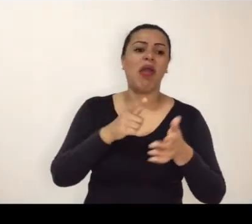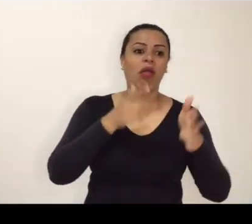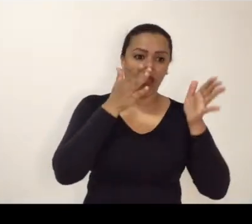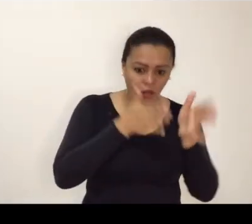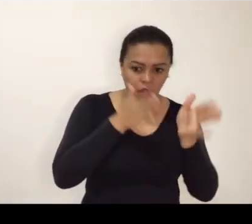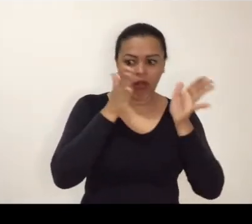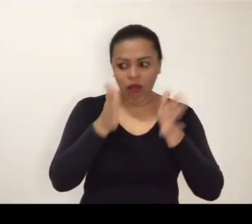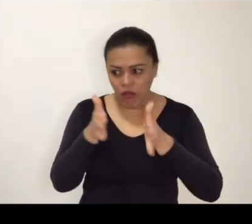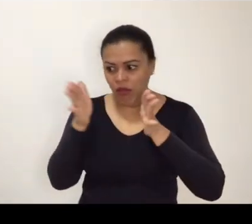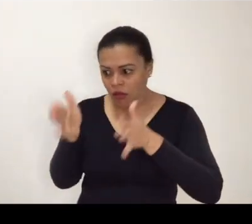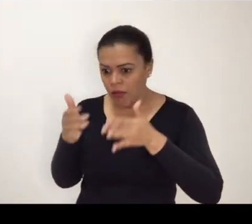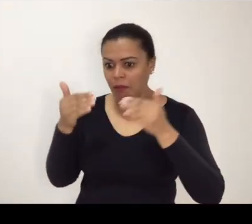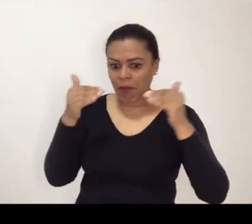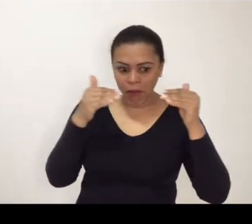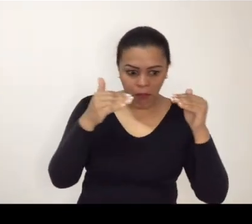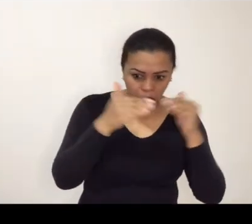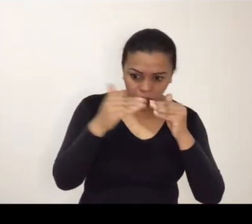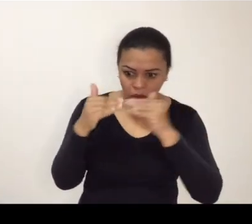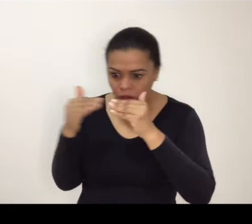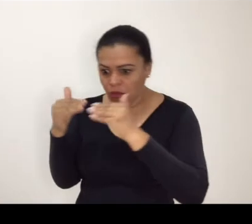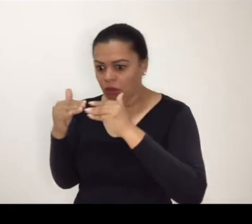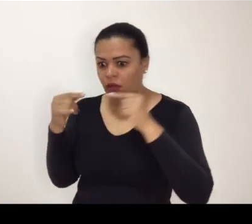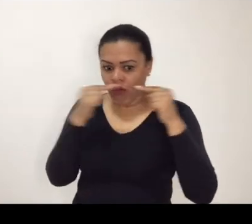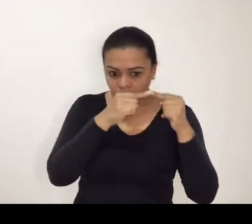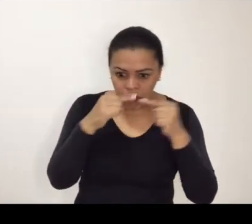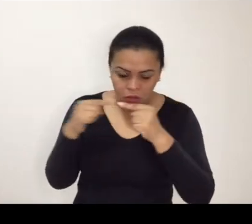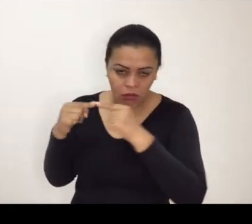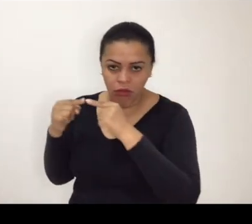cumprir determinados parâmetros e cronômetros.